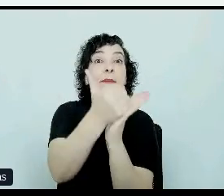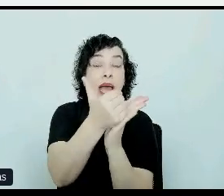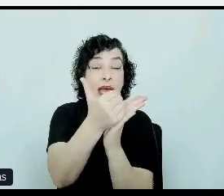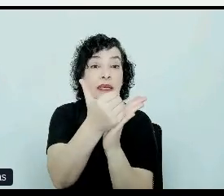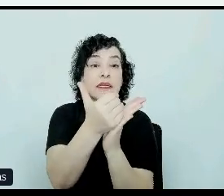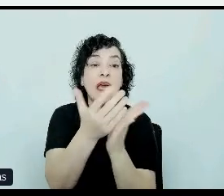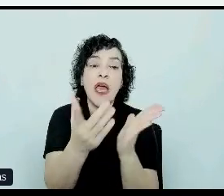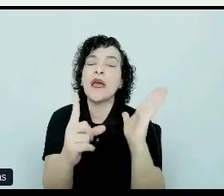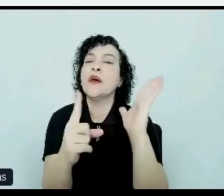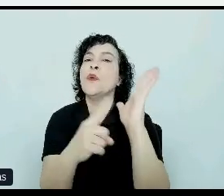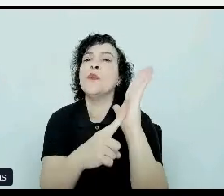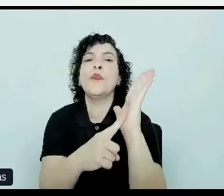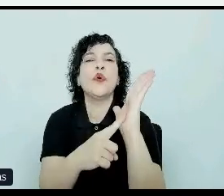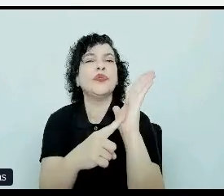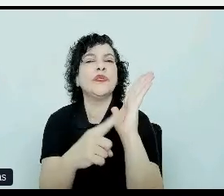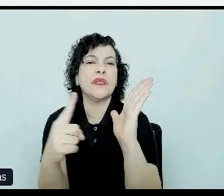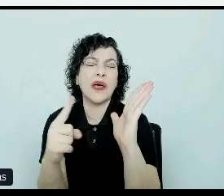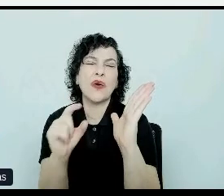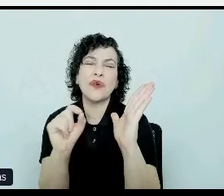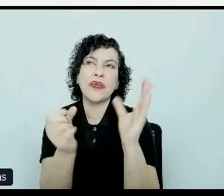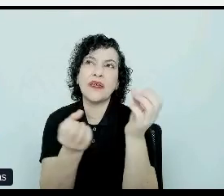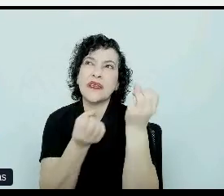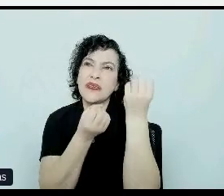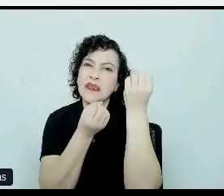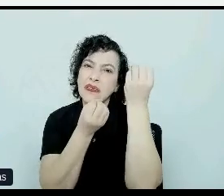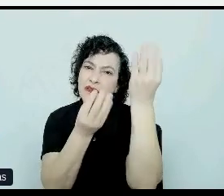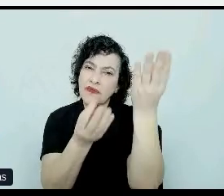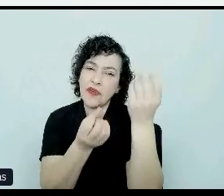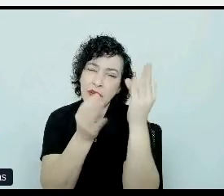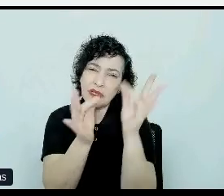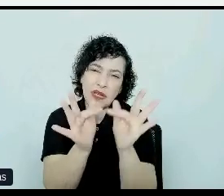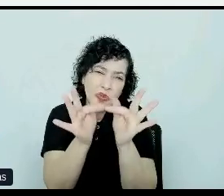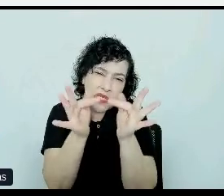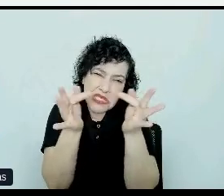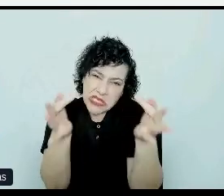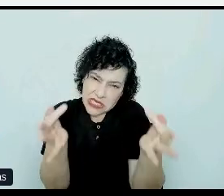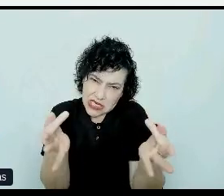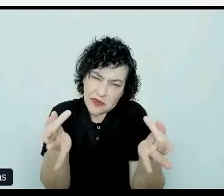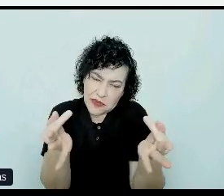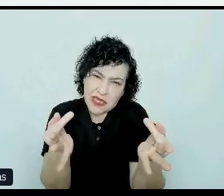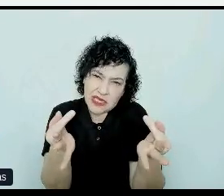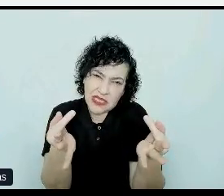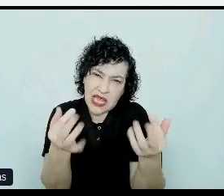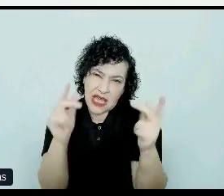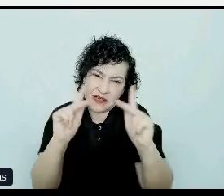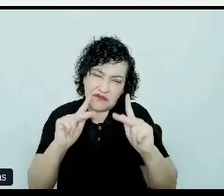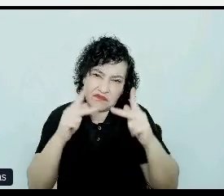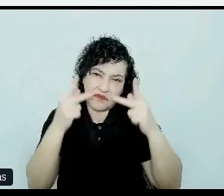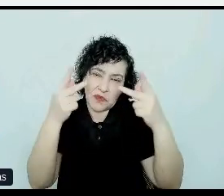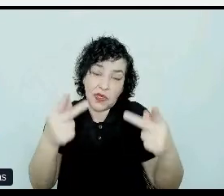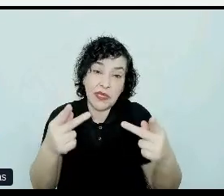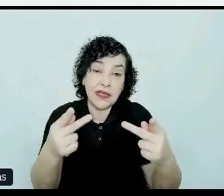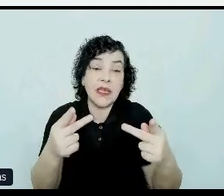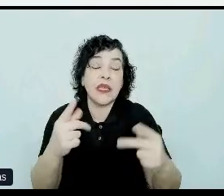é um botão que entrega pouca informação, né, para o usuário ali dentro da descrição do link. E existem alternativas